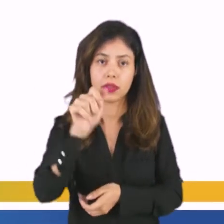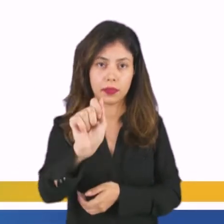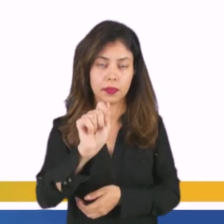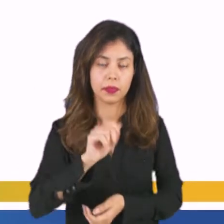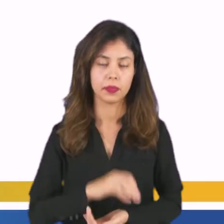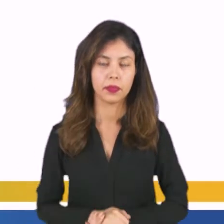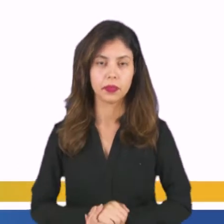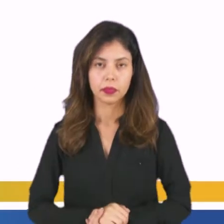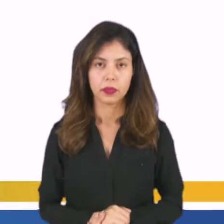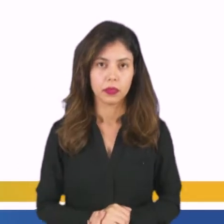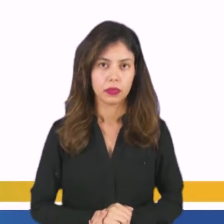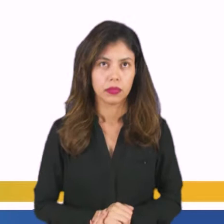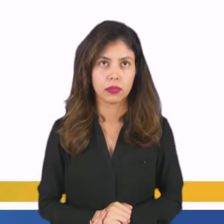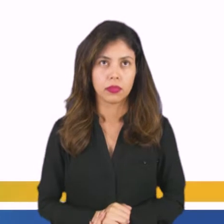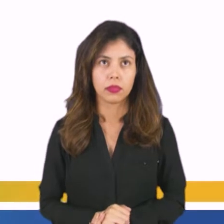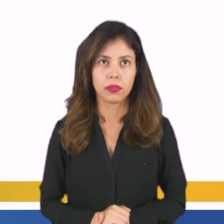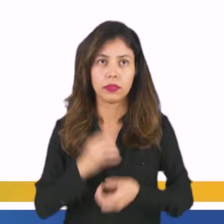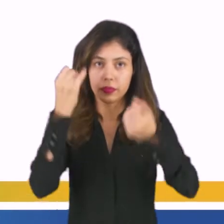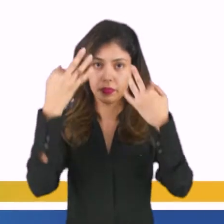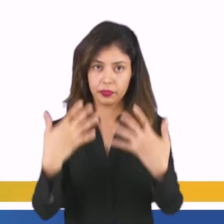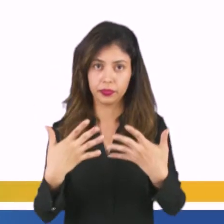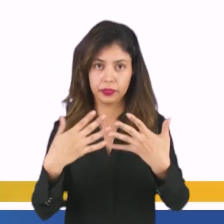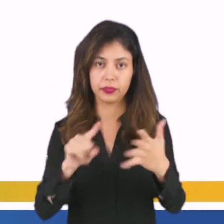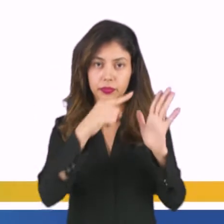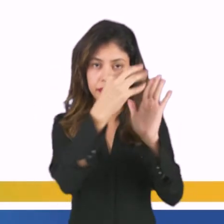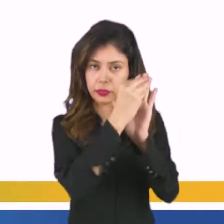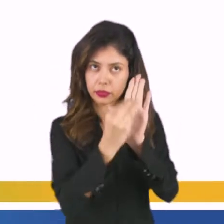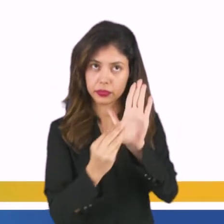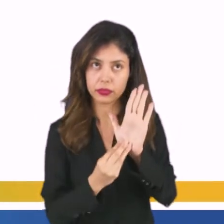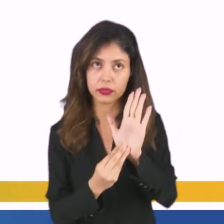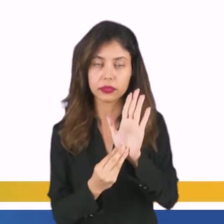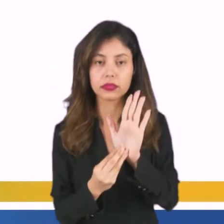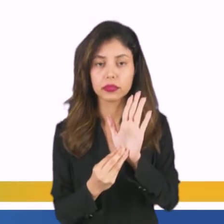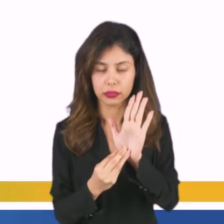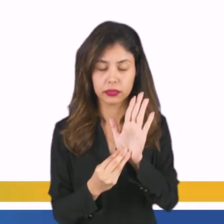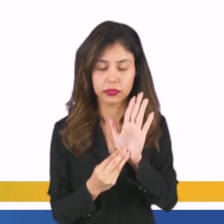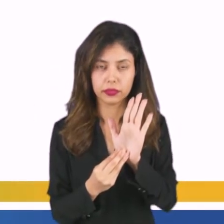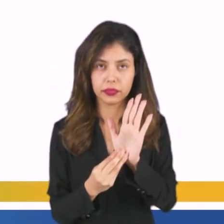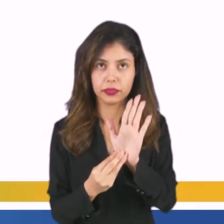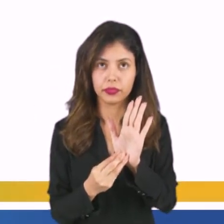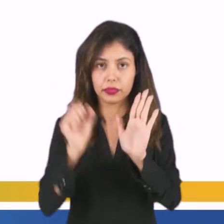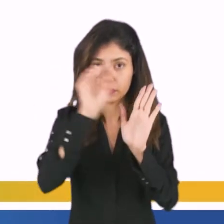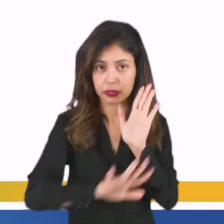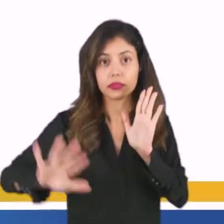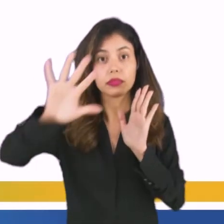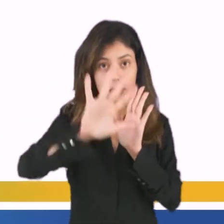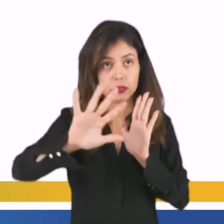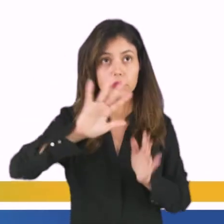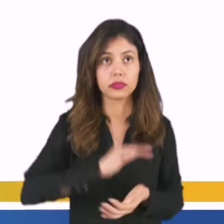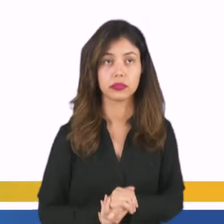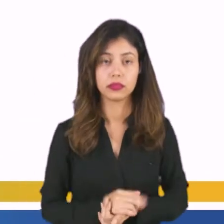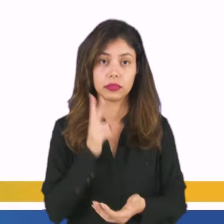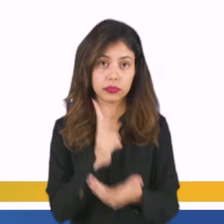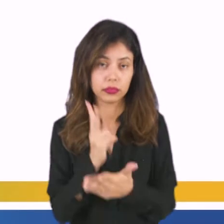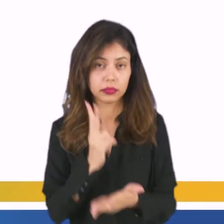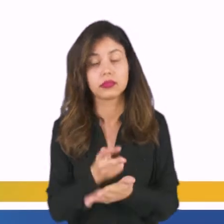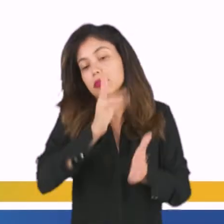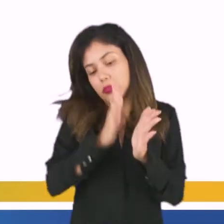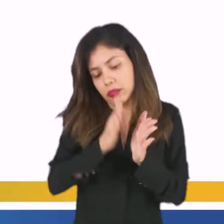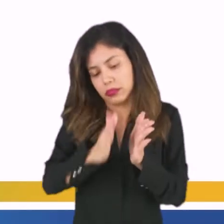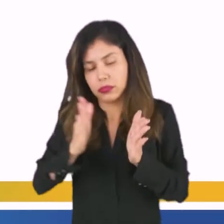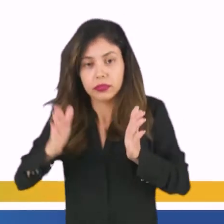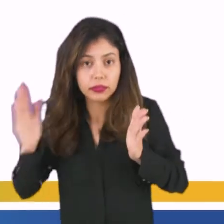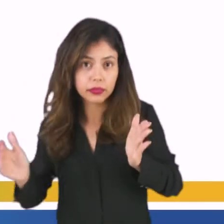progressão aritmética. Então, pela definição dada, nós vamos ter a seguinte generalização, onde nós temos